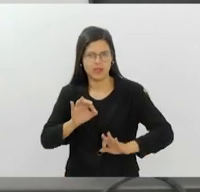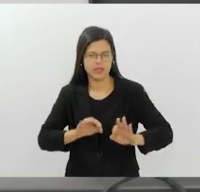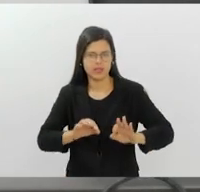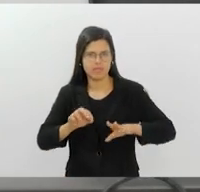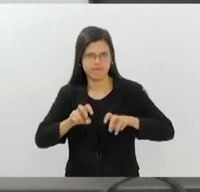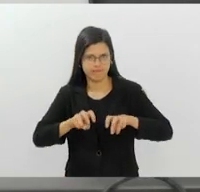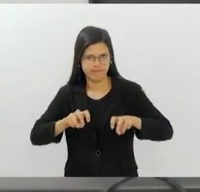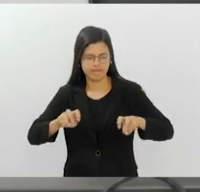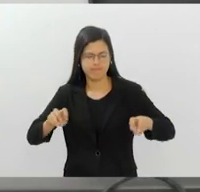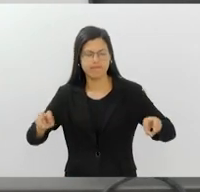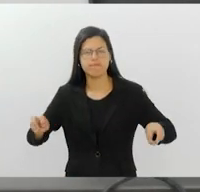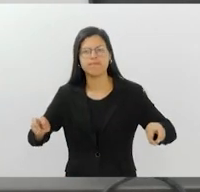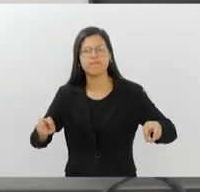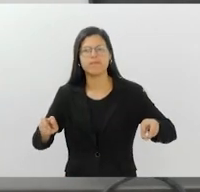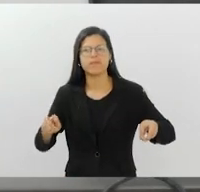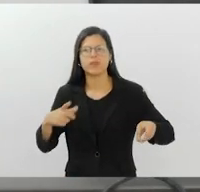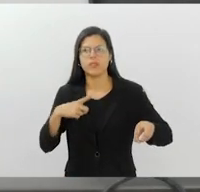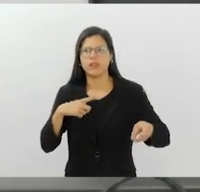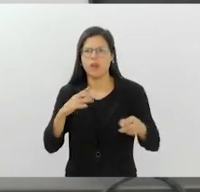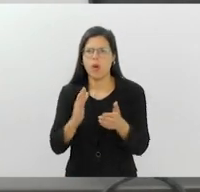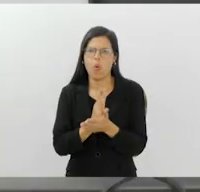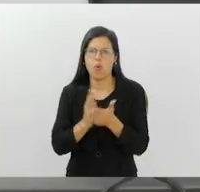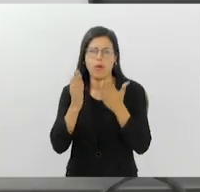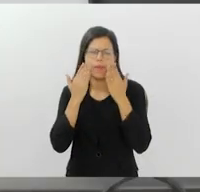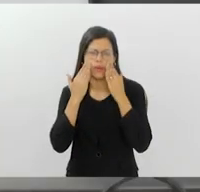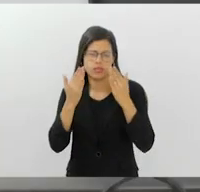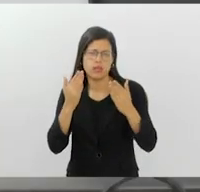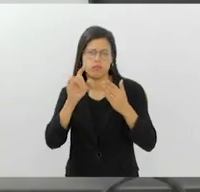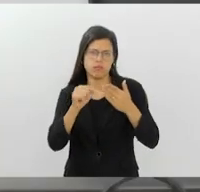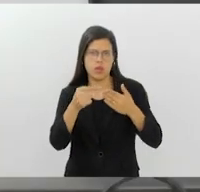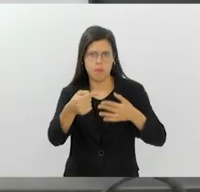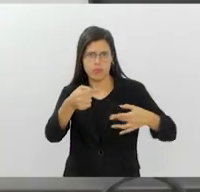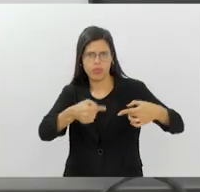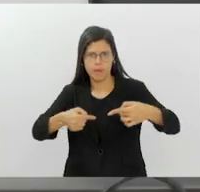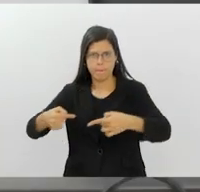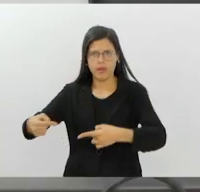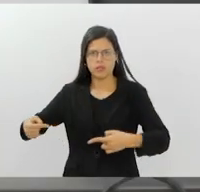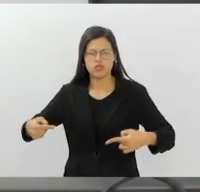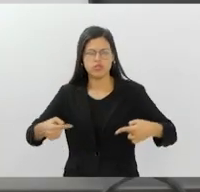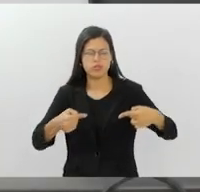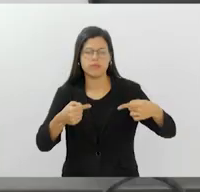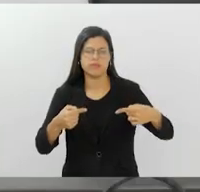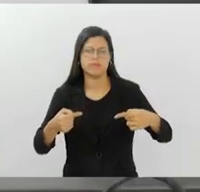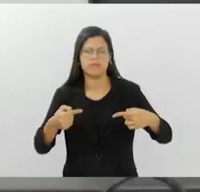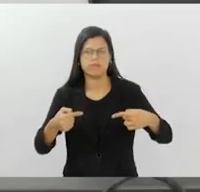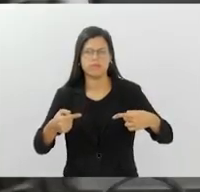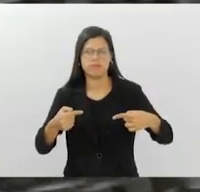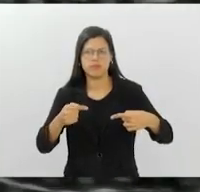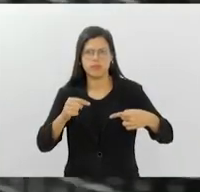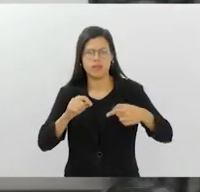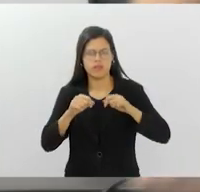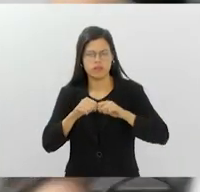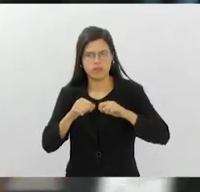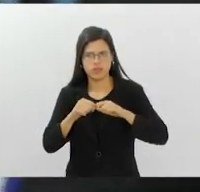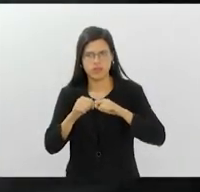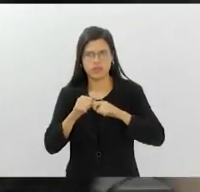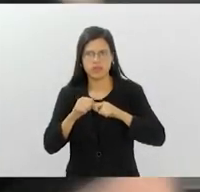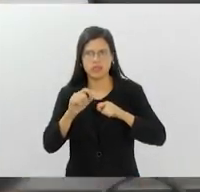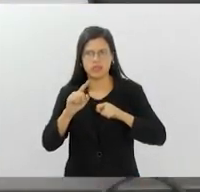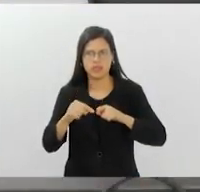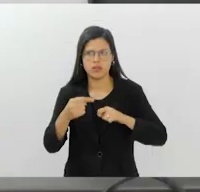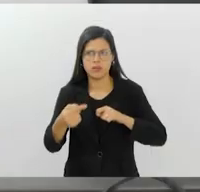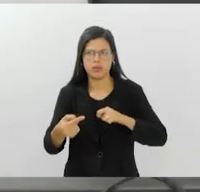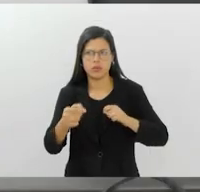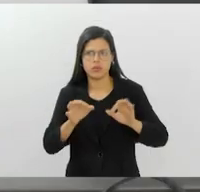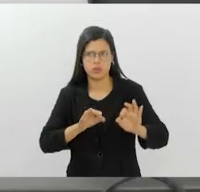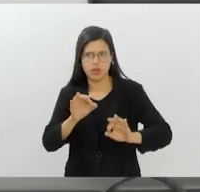Eh vamos ter algumas apresentações vamos ter um debate né a gente vai fazer apenas depois de montar a mesa eu e a